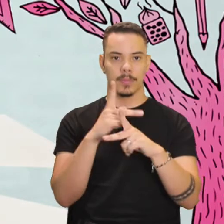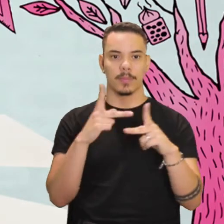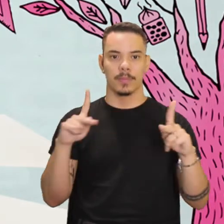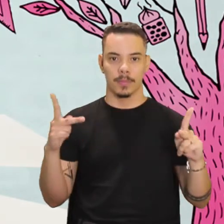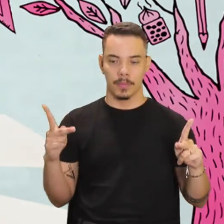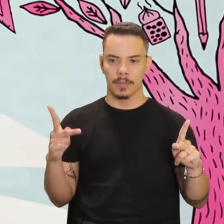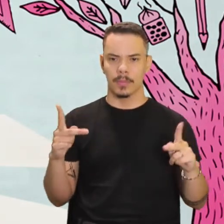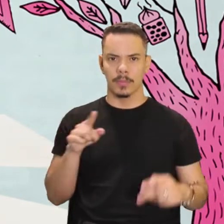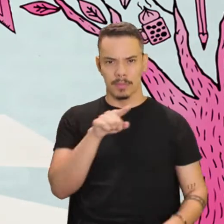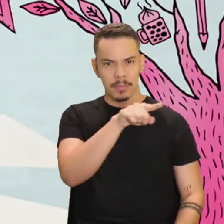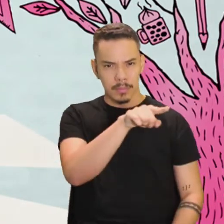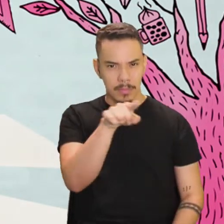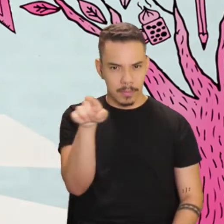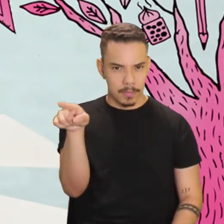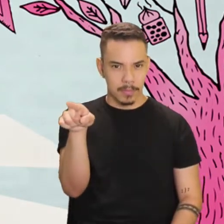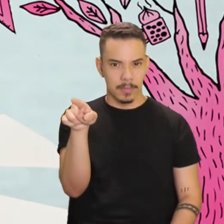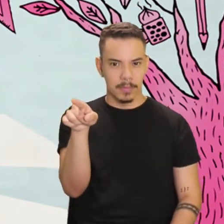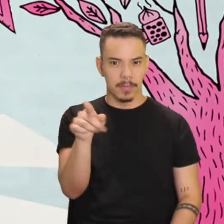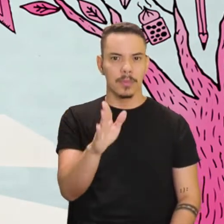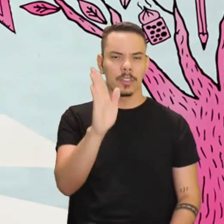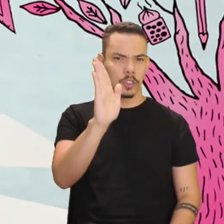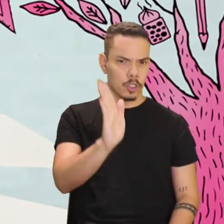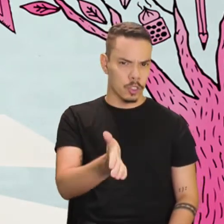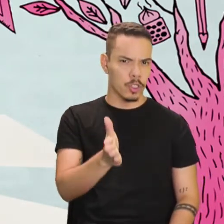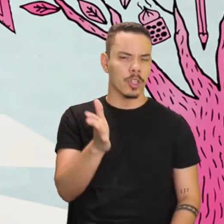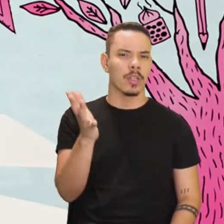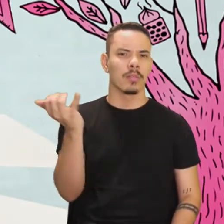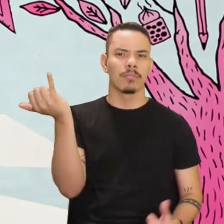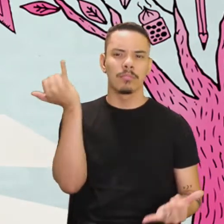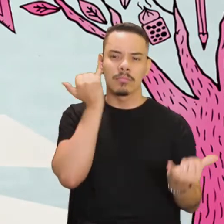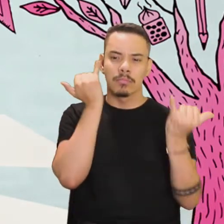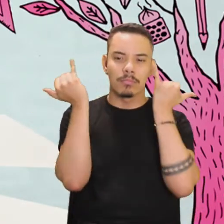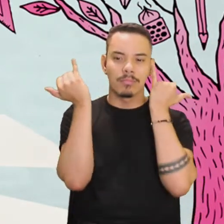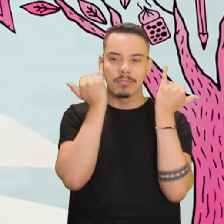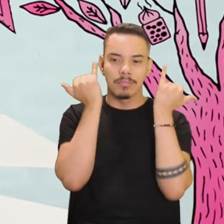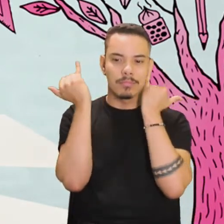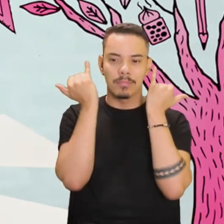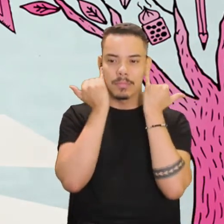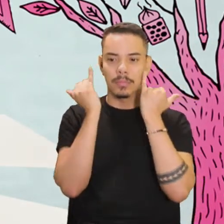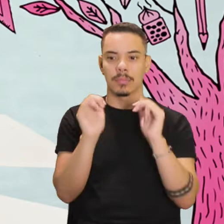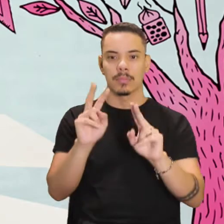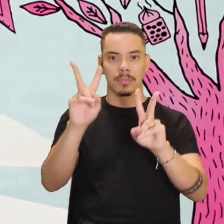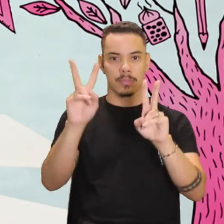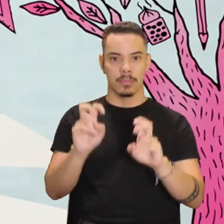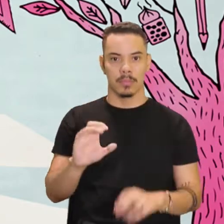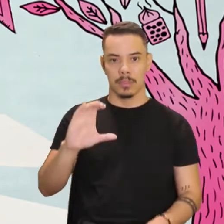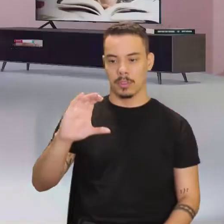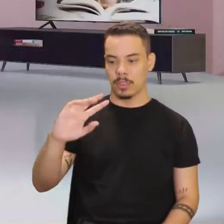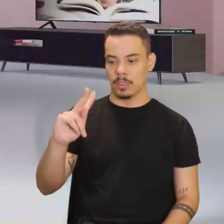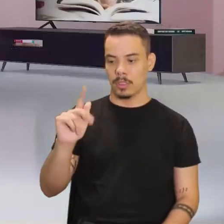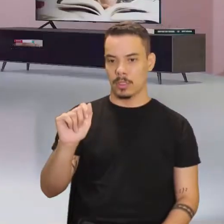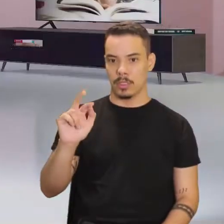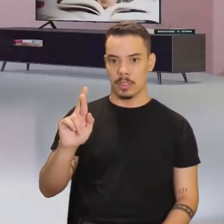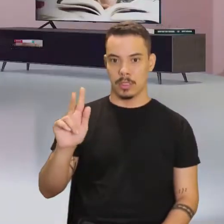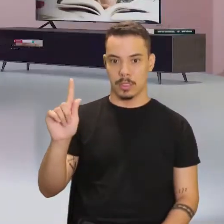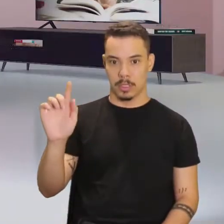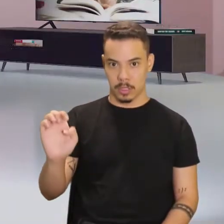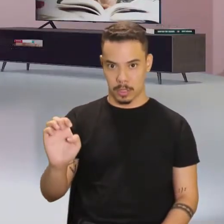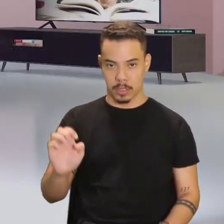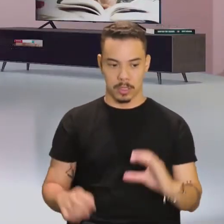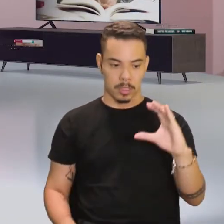você já ouviram falar sobre charge sobre